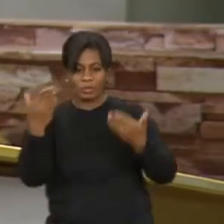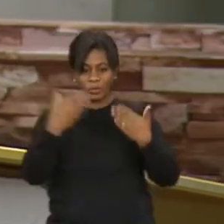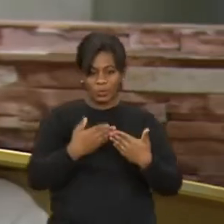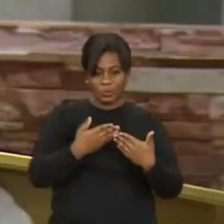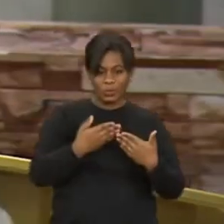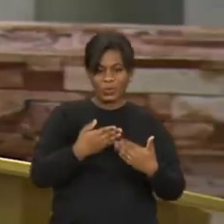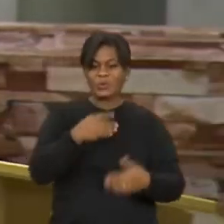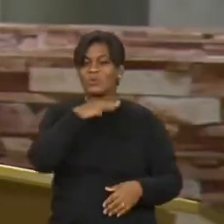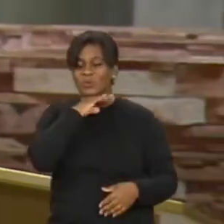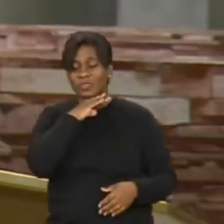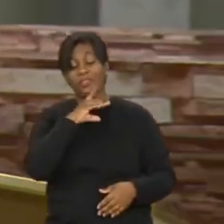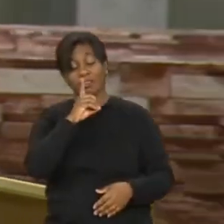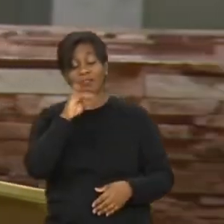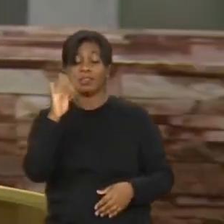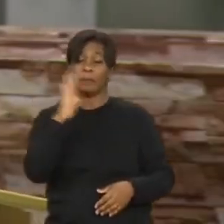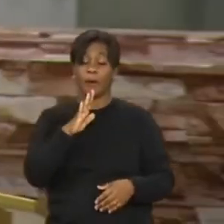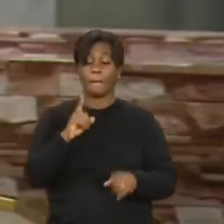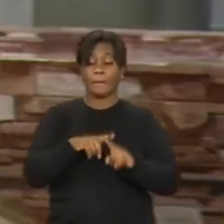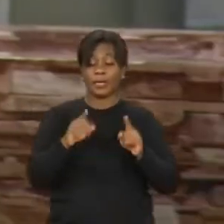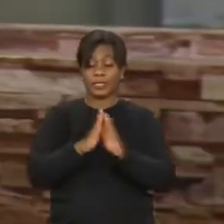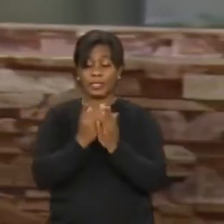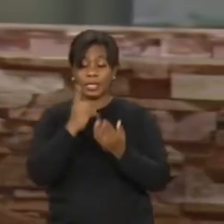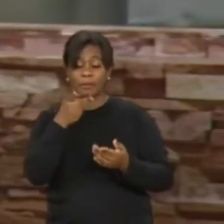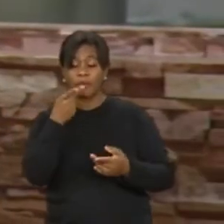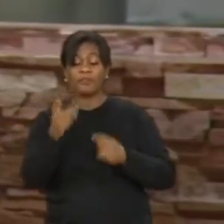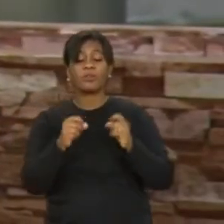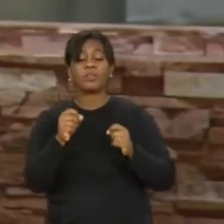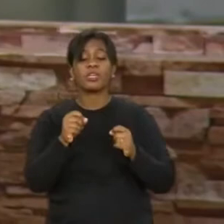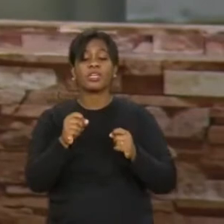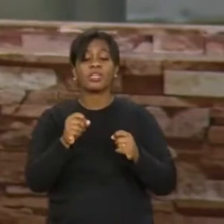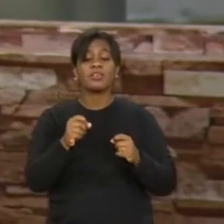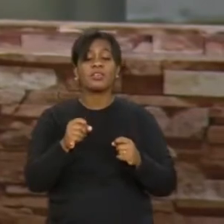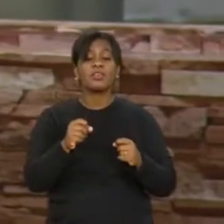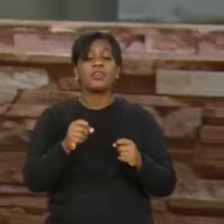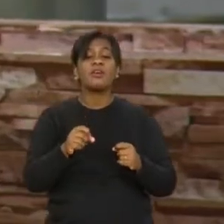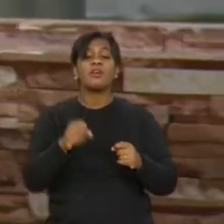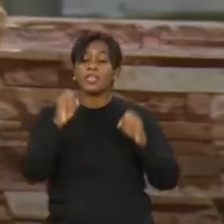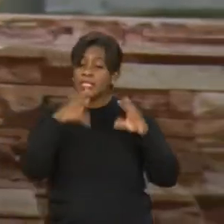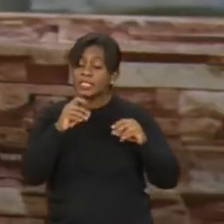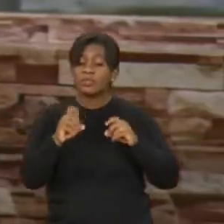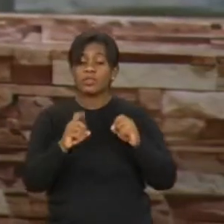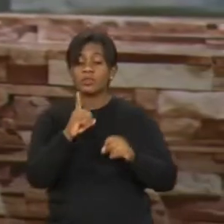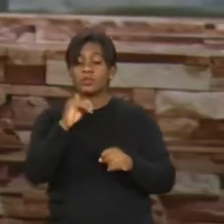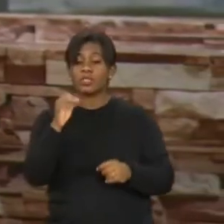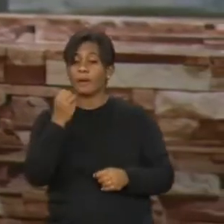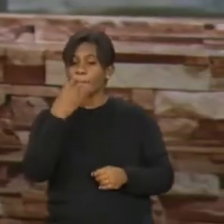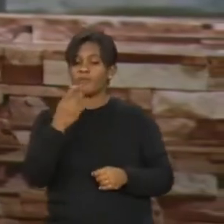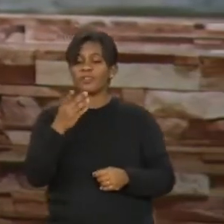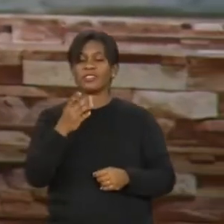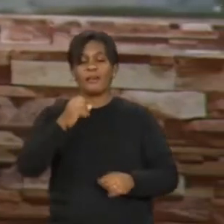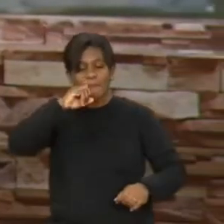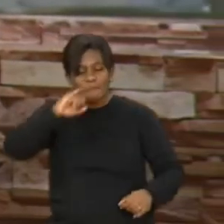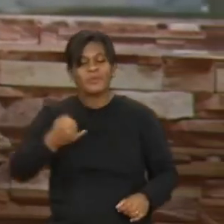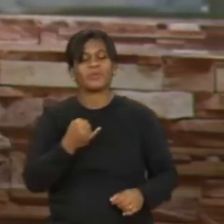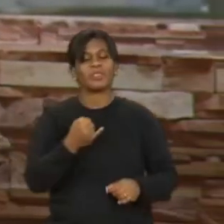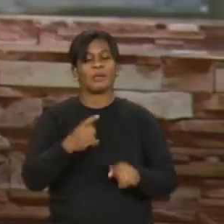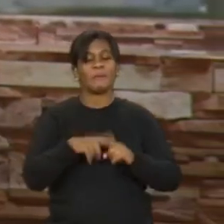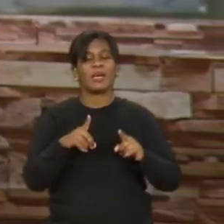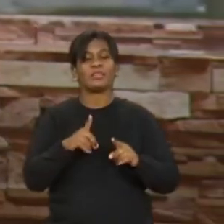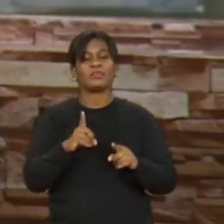mau. Só que a Bíblia manda nos dias bons você desfrutar, mas nos dias maus manda você